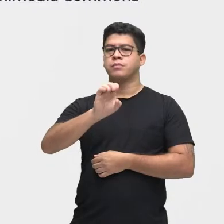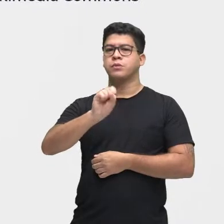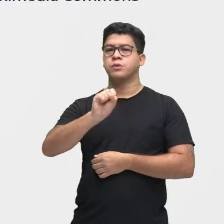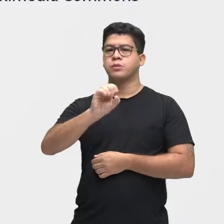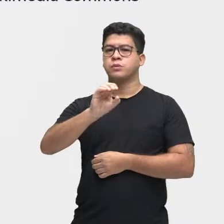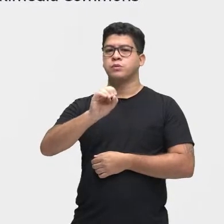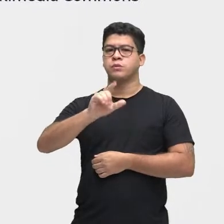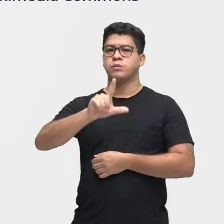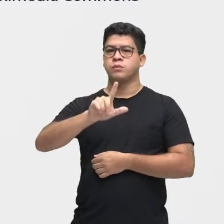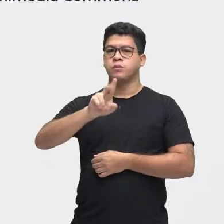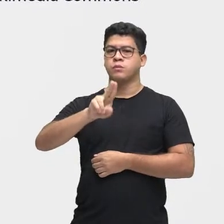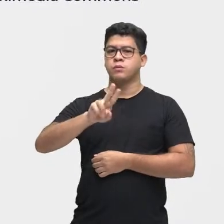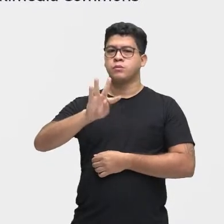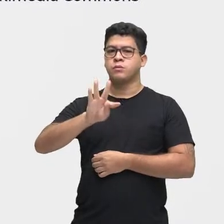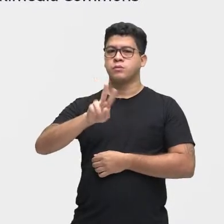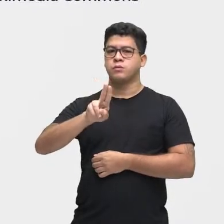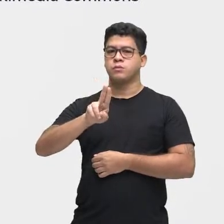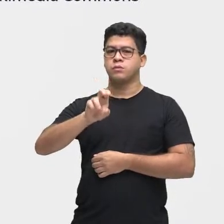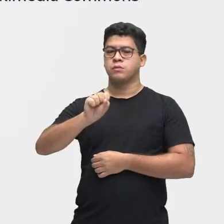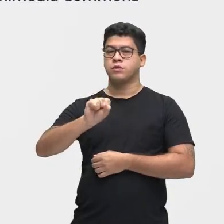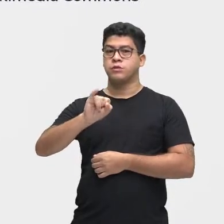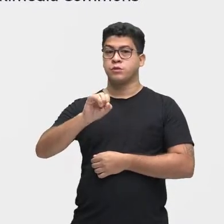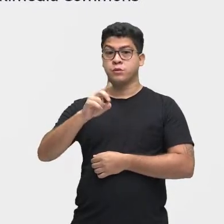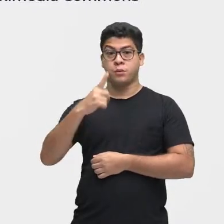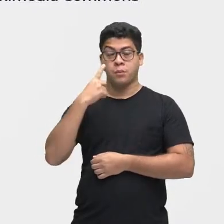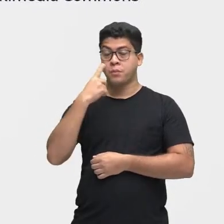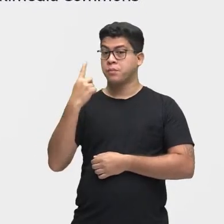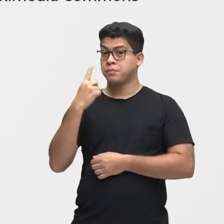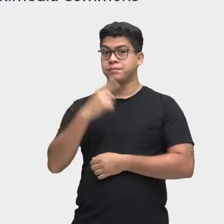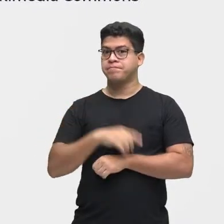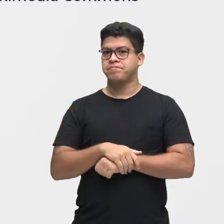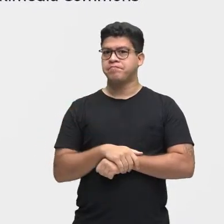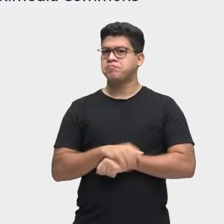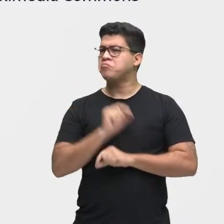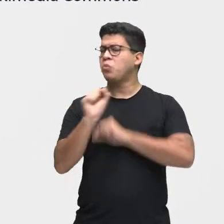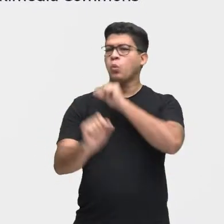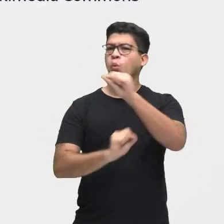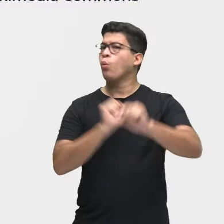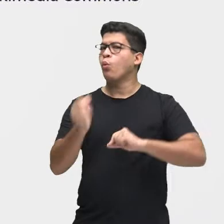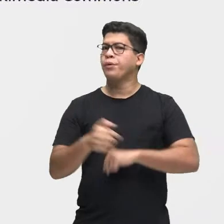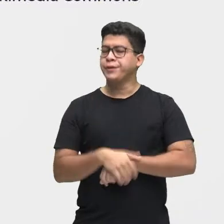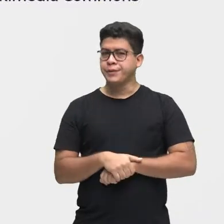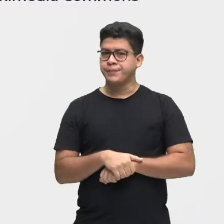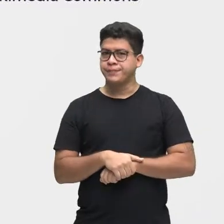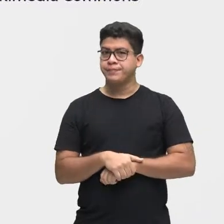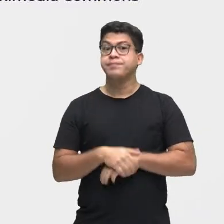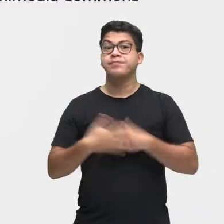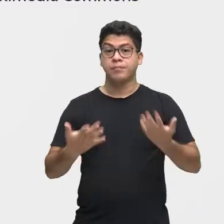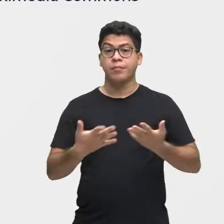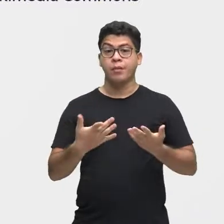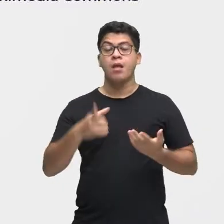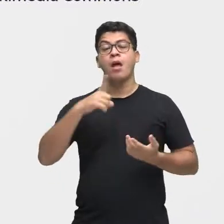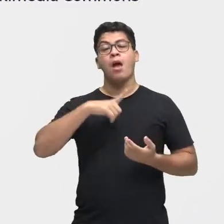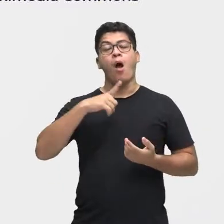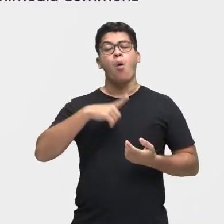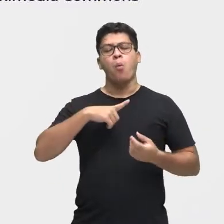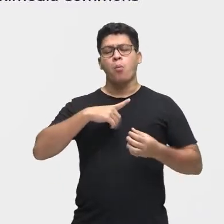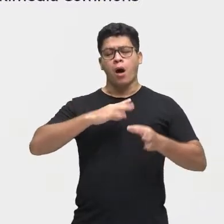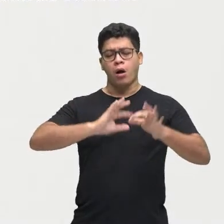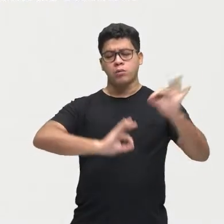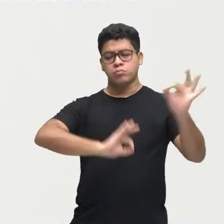cartela para dar início à nossa aula de hoje. Então o absolutismo é um sistema político